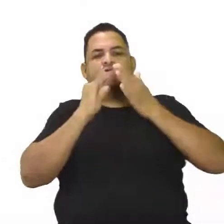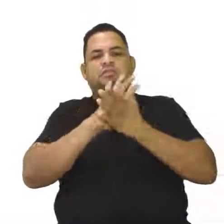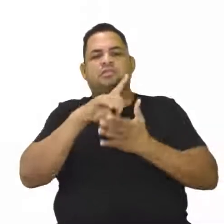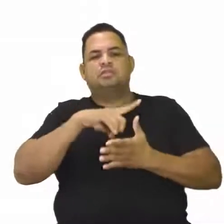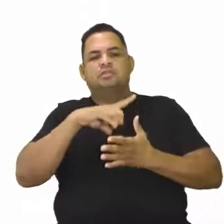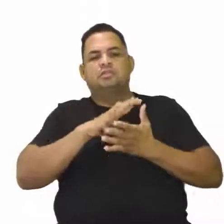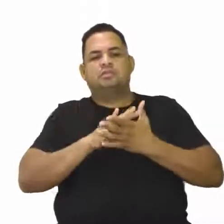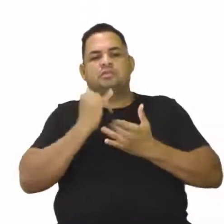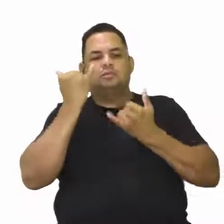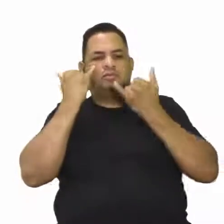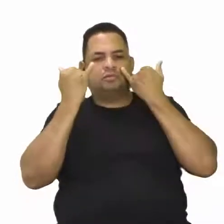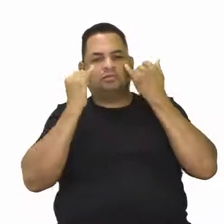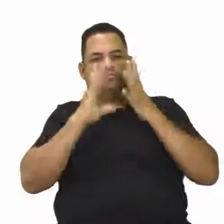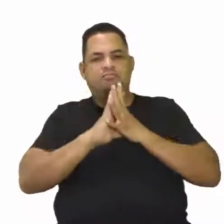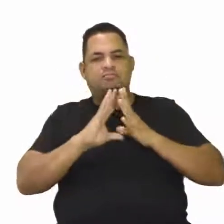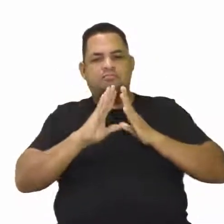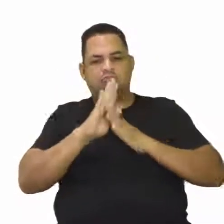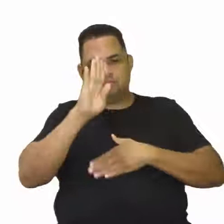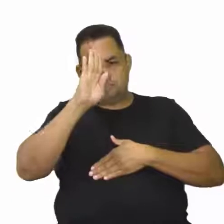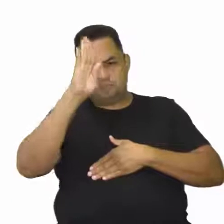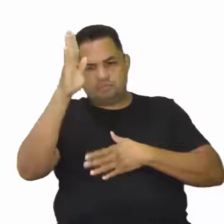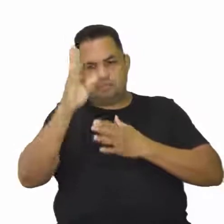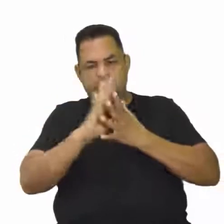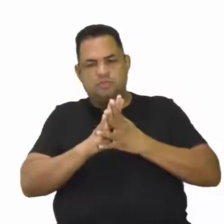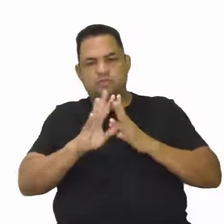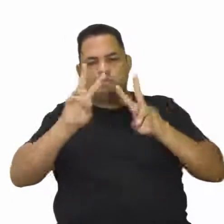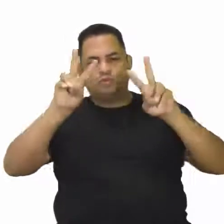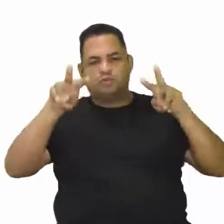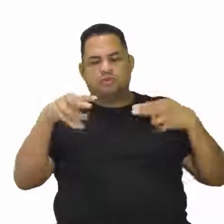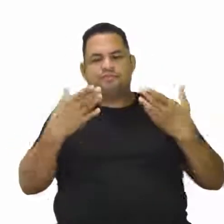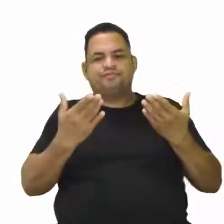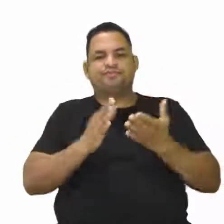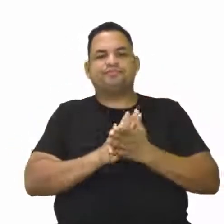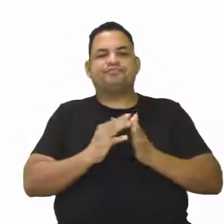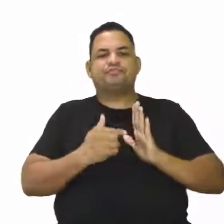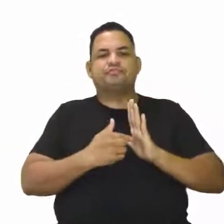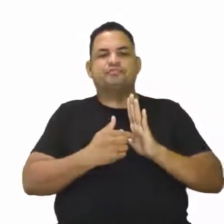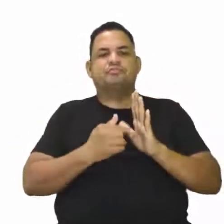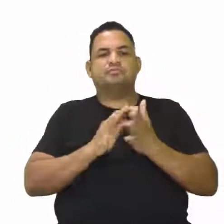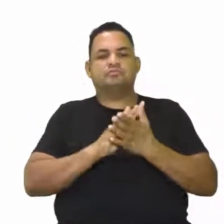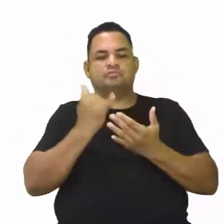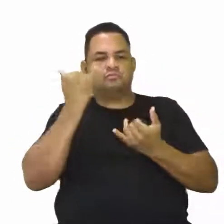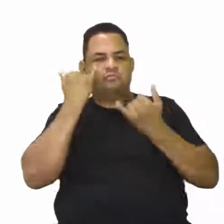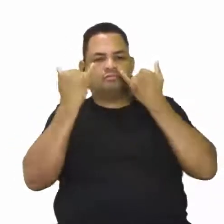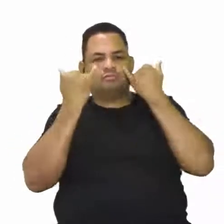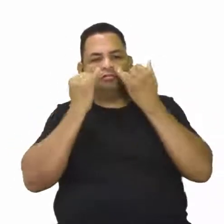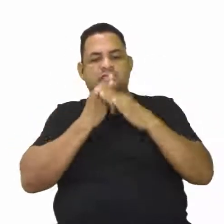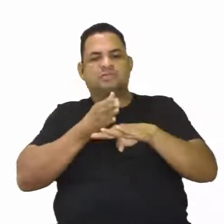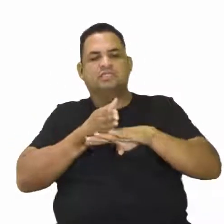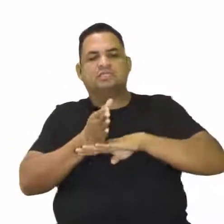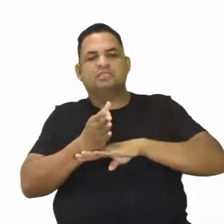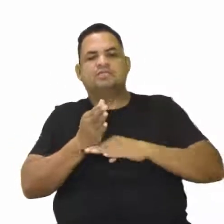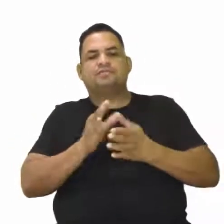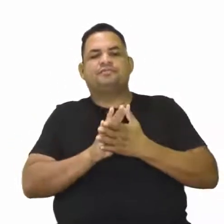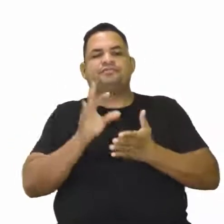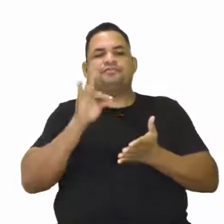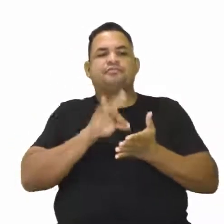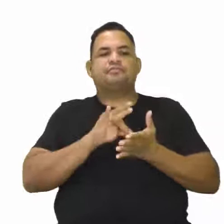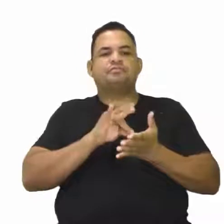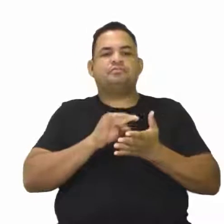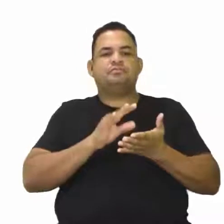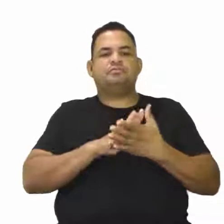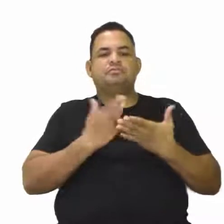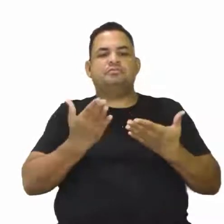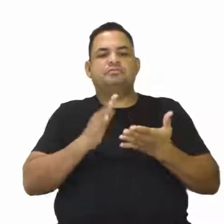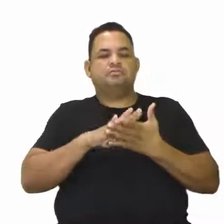contém ali as informações que são mais completas, que trazem ali as informações diretas e reais e